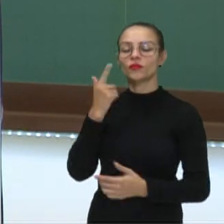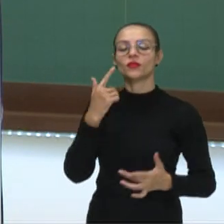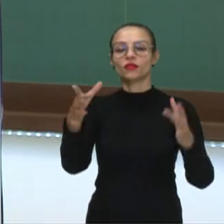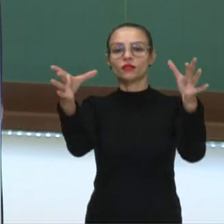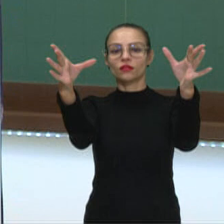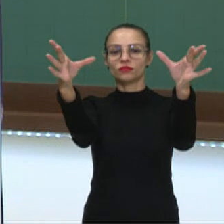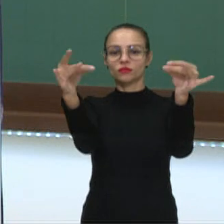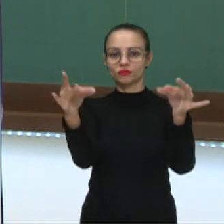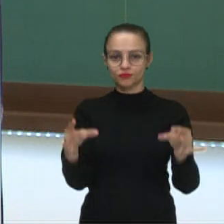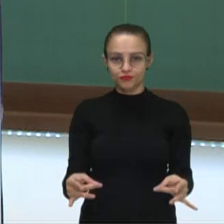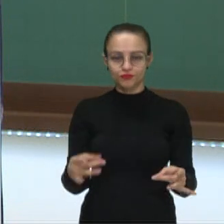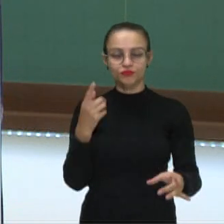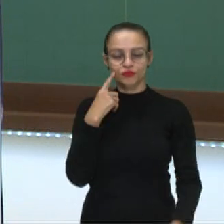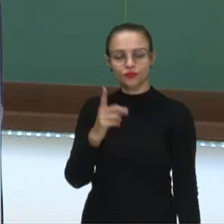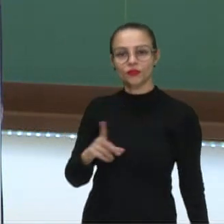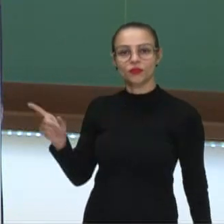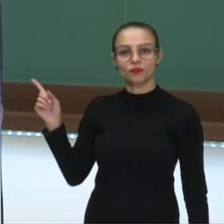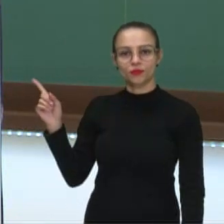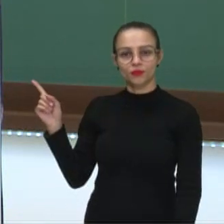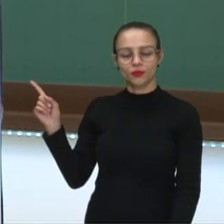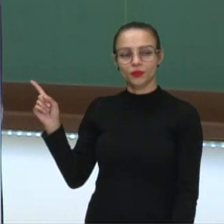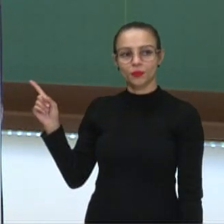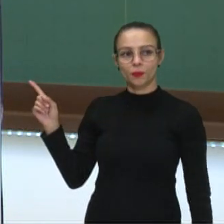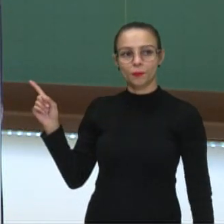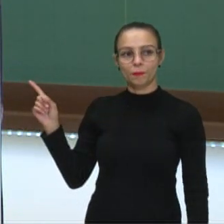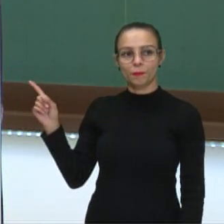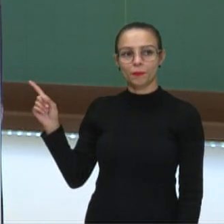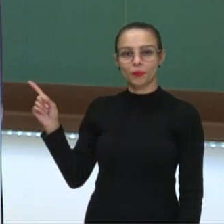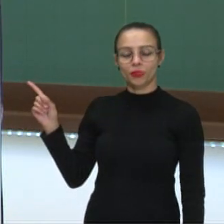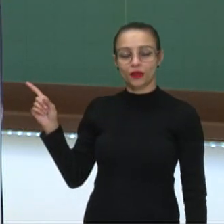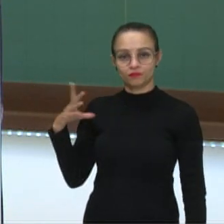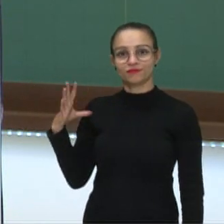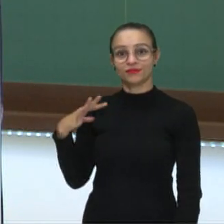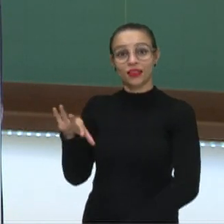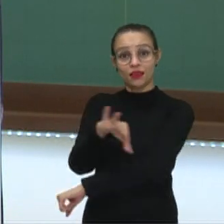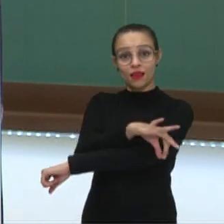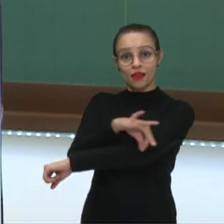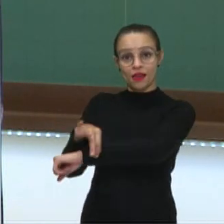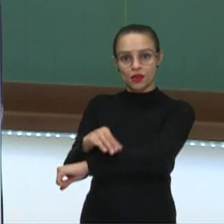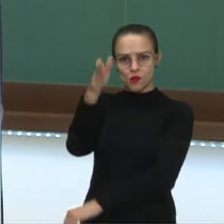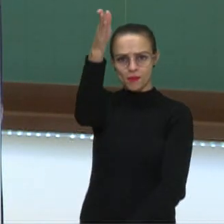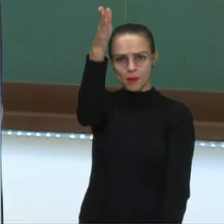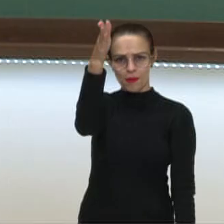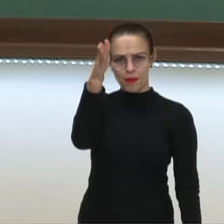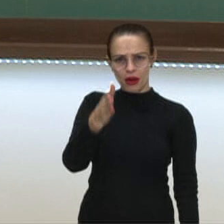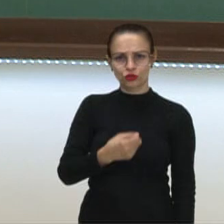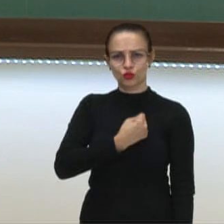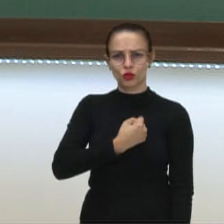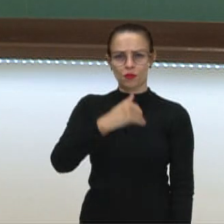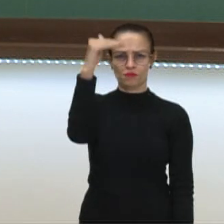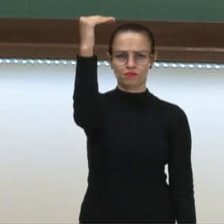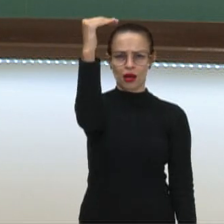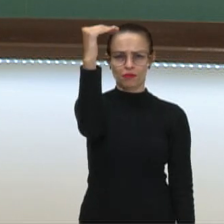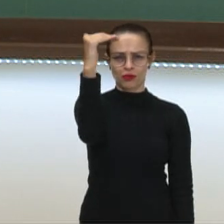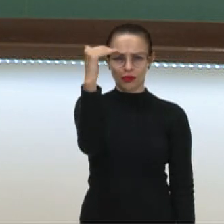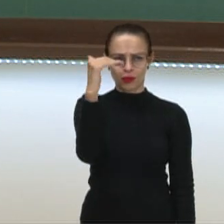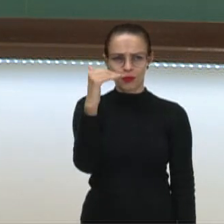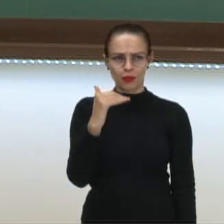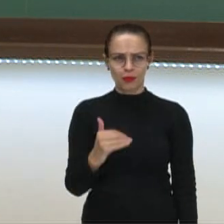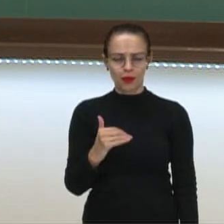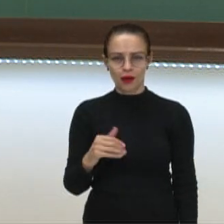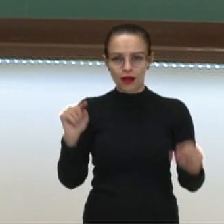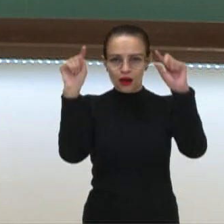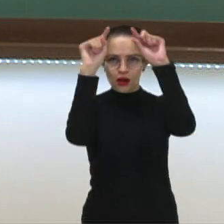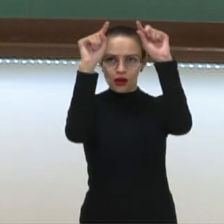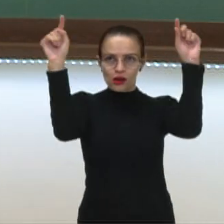detalhes, Eu vejo uma régua numerada, vejo a plaquinha de identificação. Então,